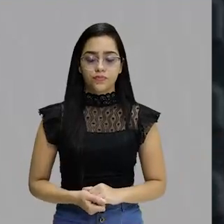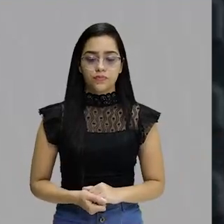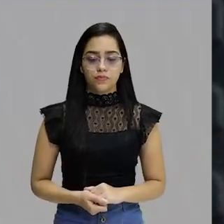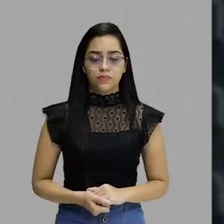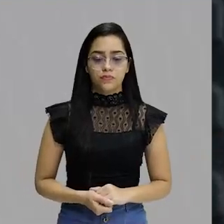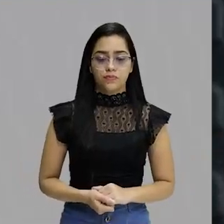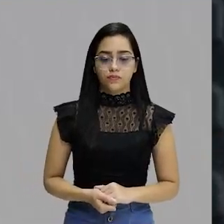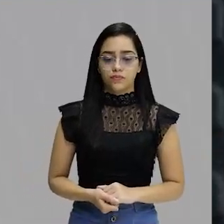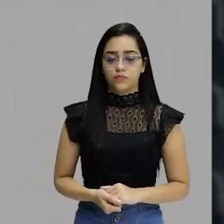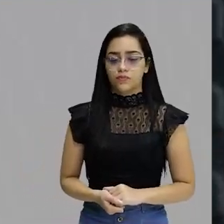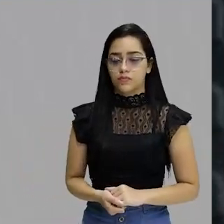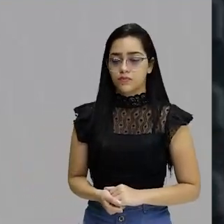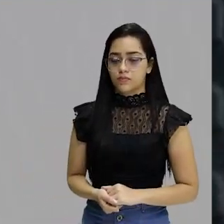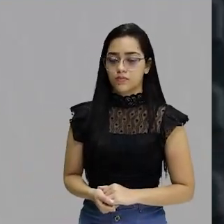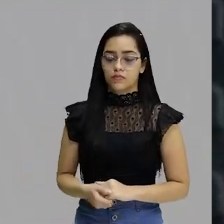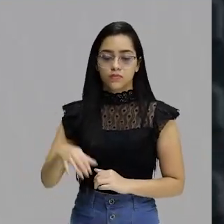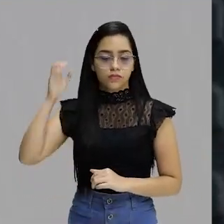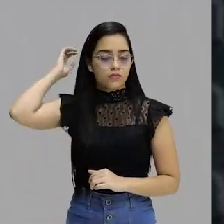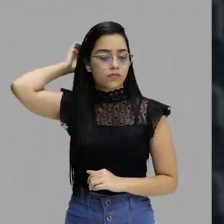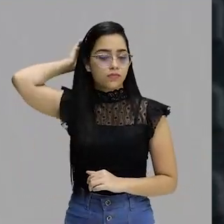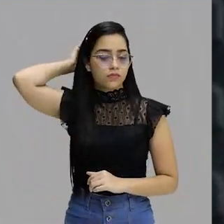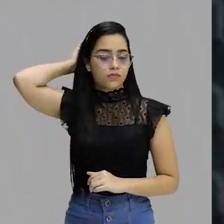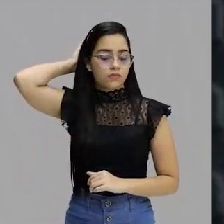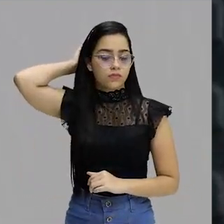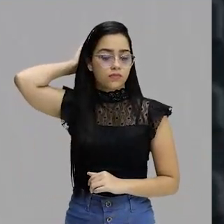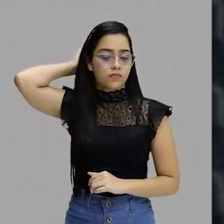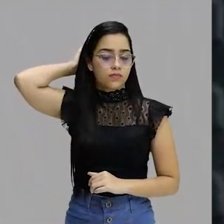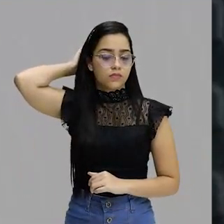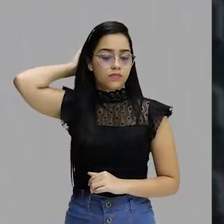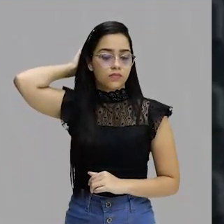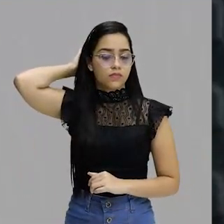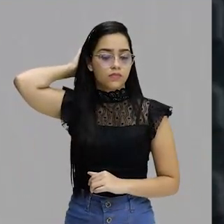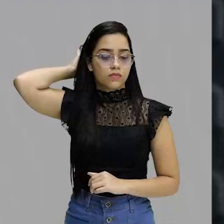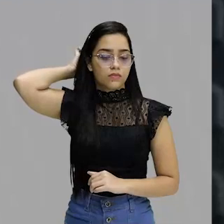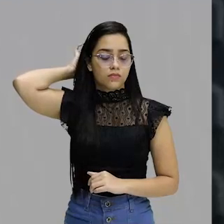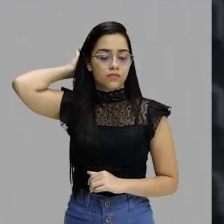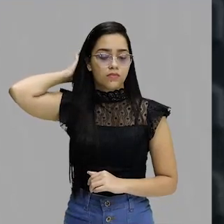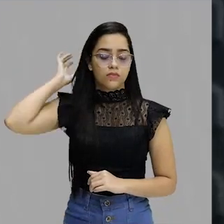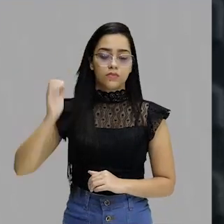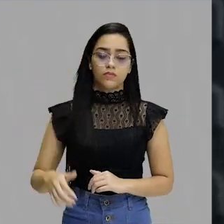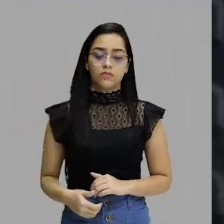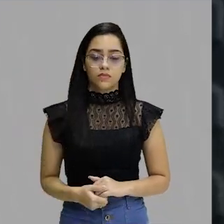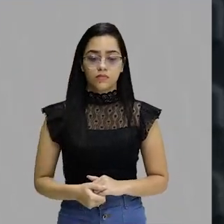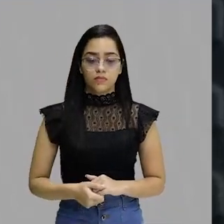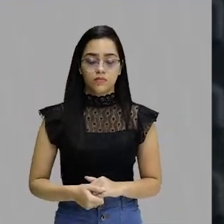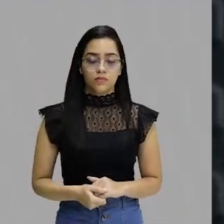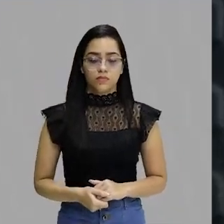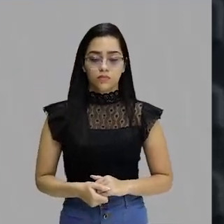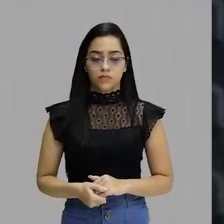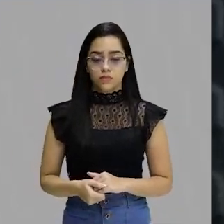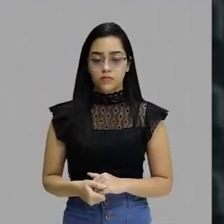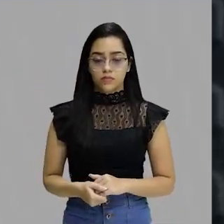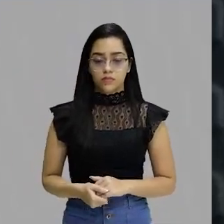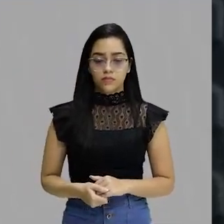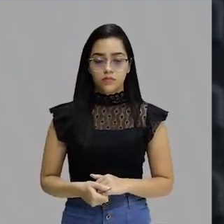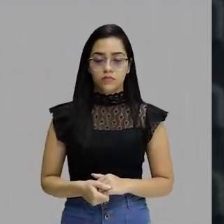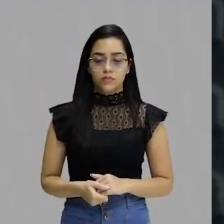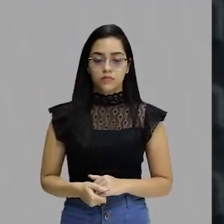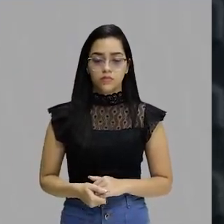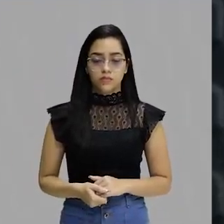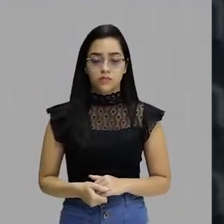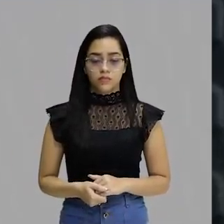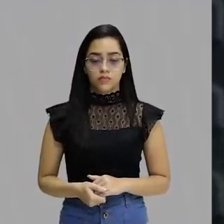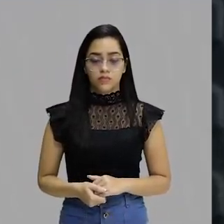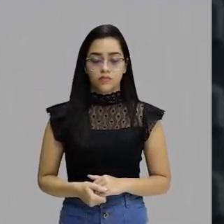A caravela é um quinidário que vive flutuando no mar e é formada por um conjunto de indivíduos da